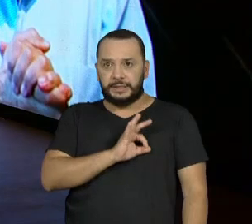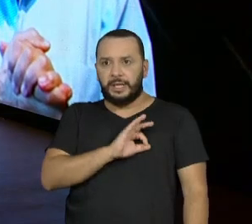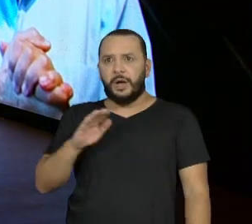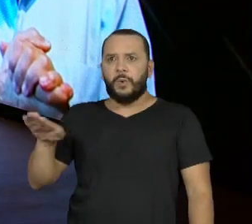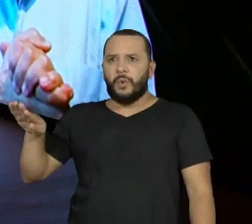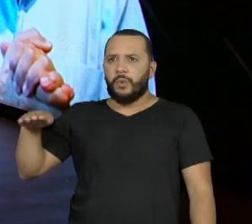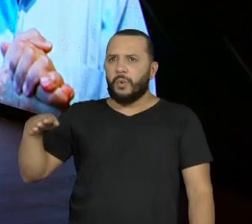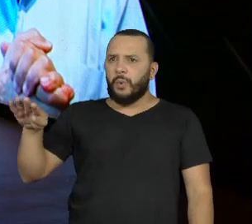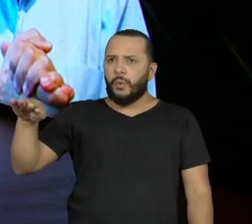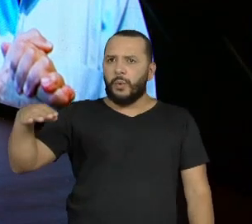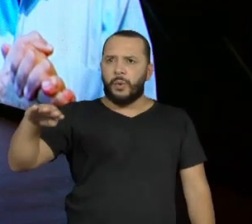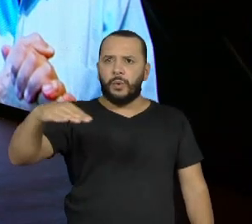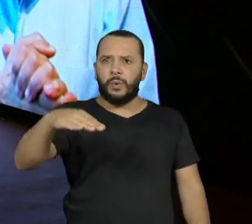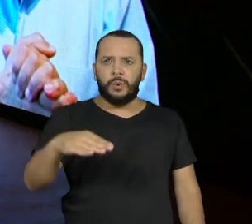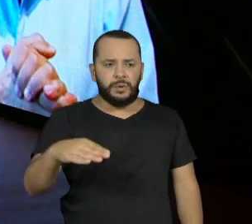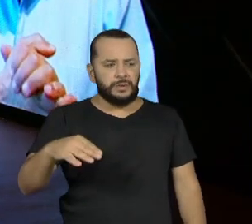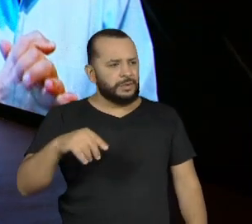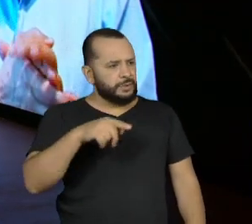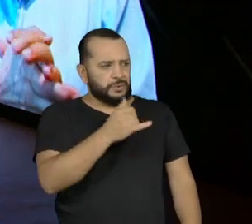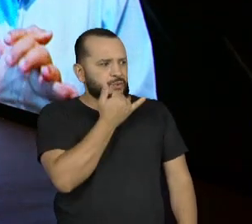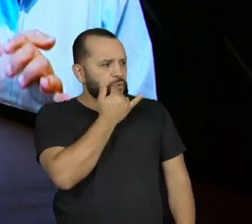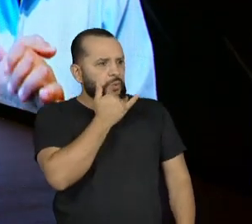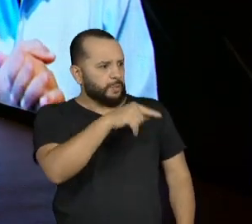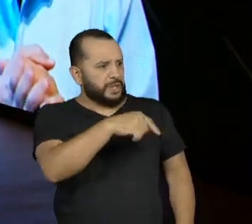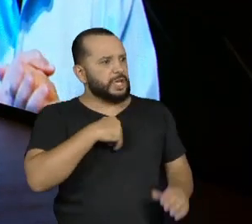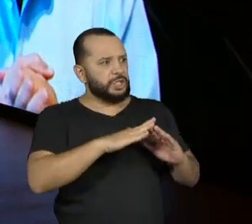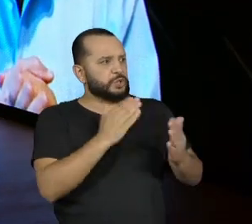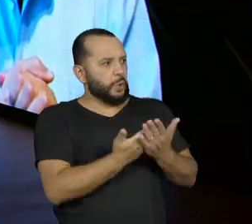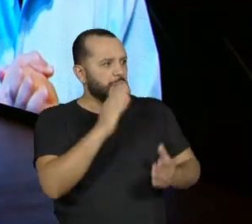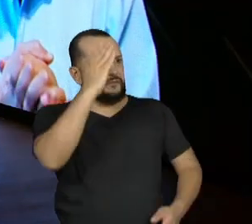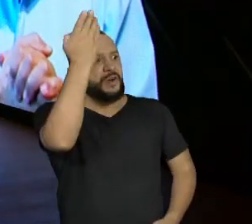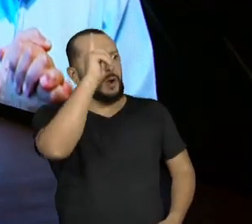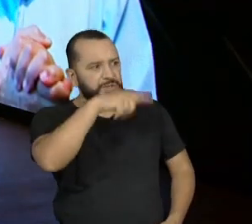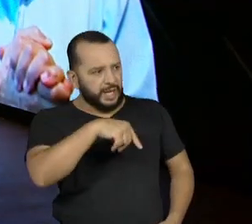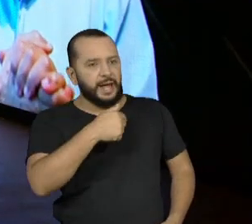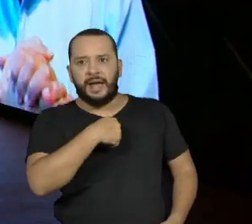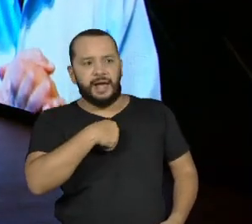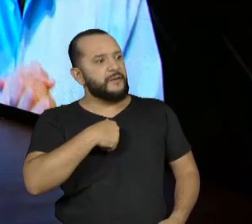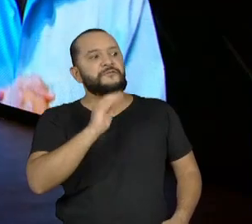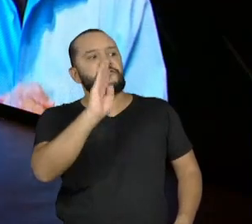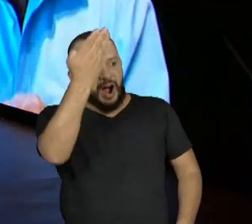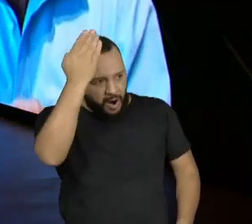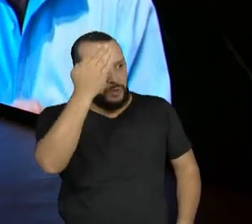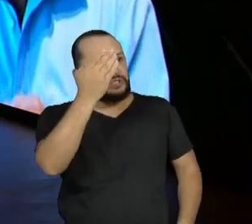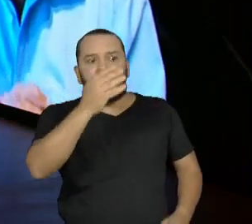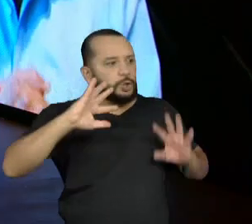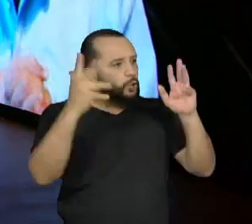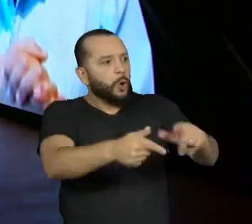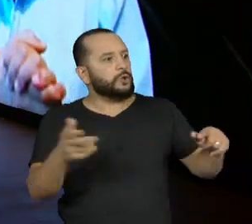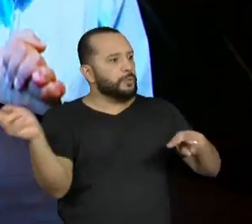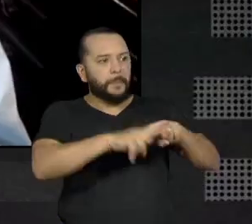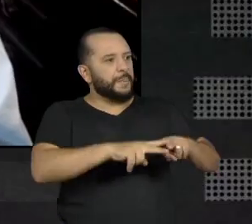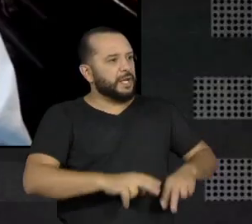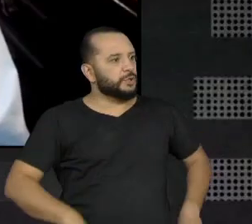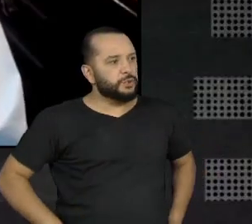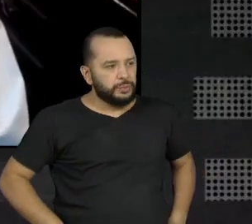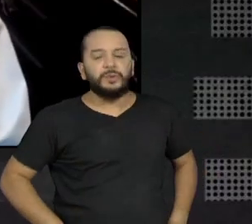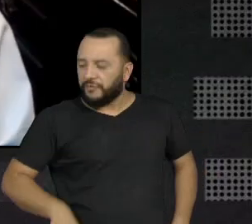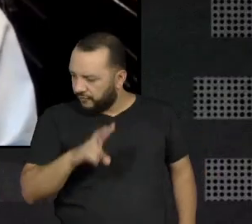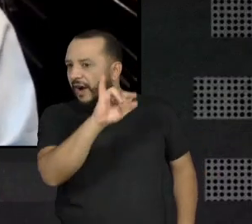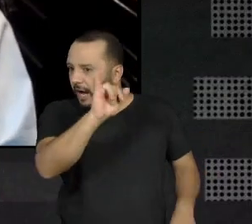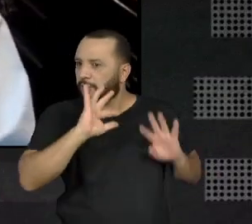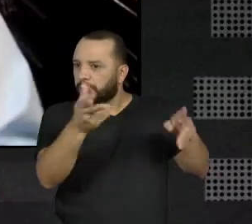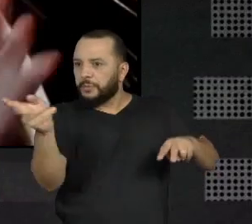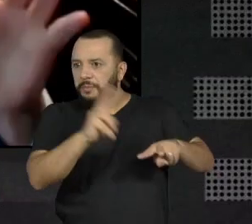falou que era tudo fajuto, que a escola estava vendendo cartas e que estava todo mundo ameaçado de ir